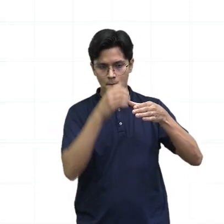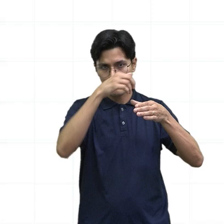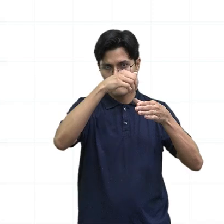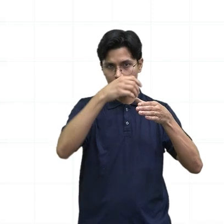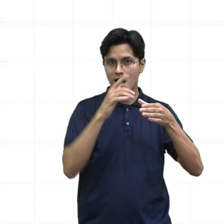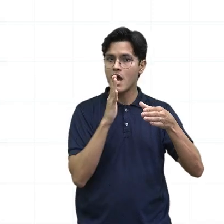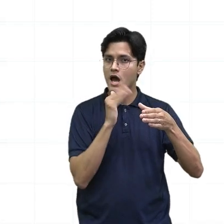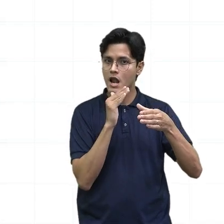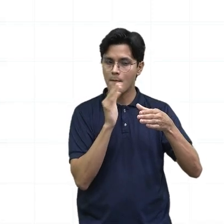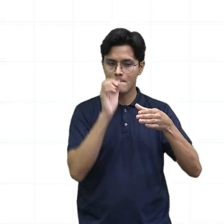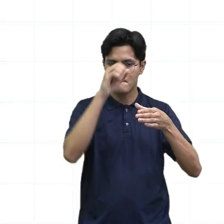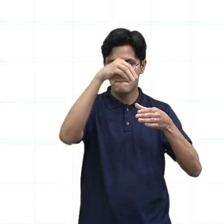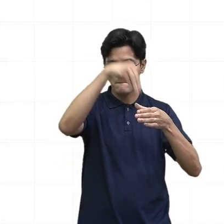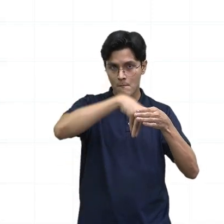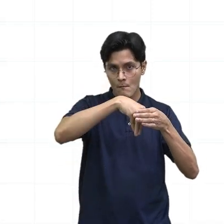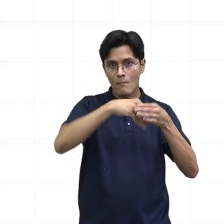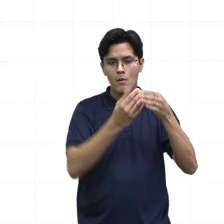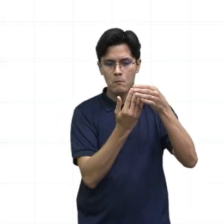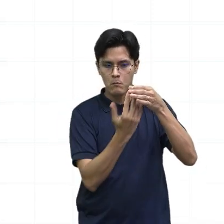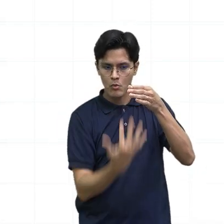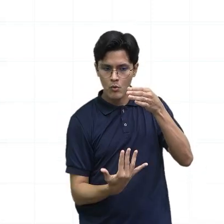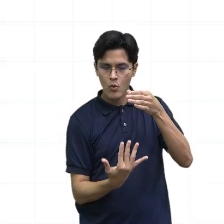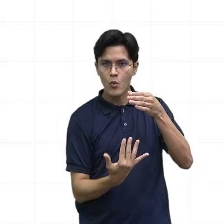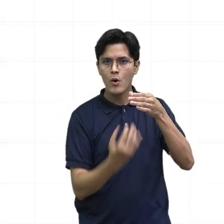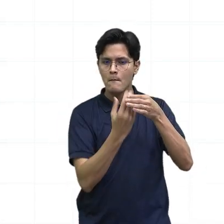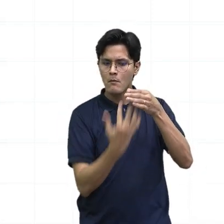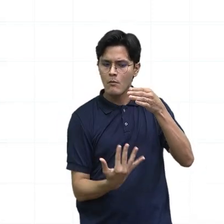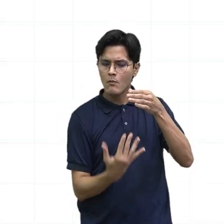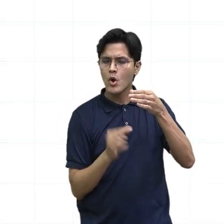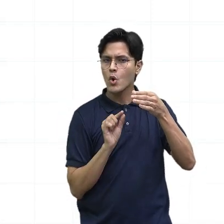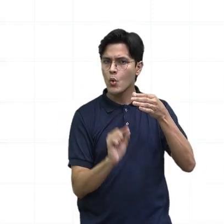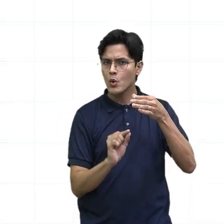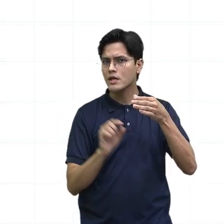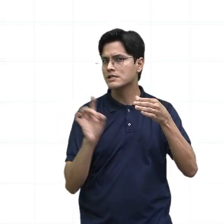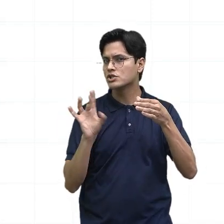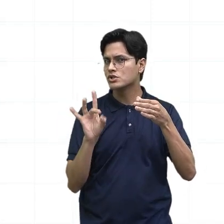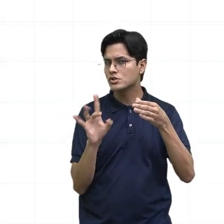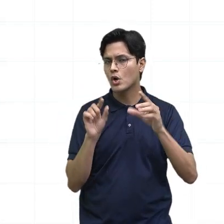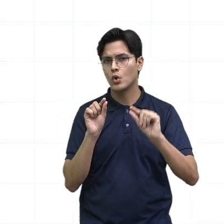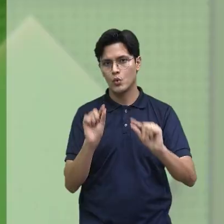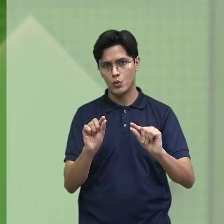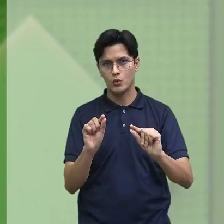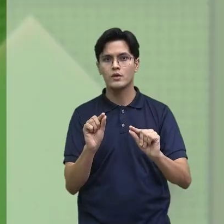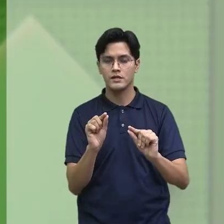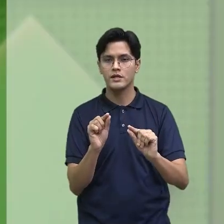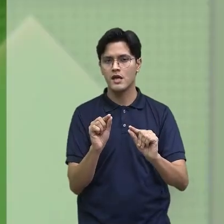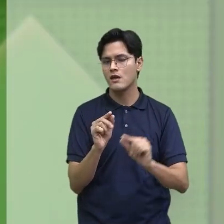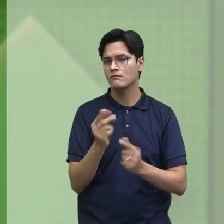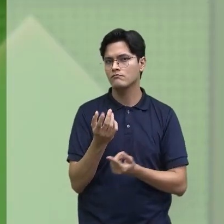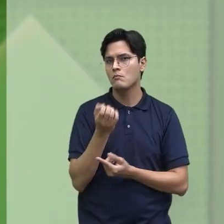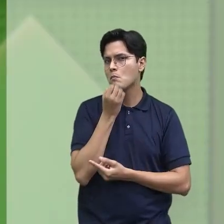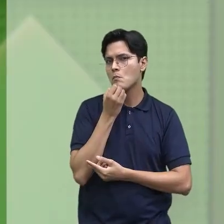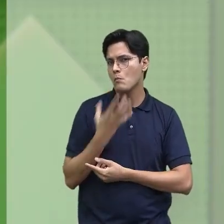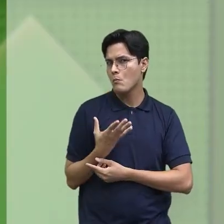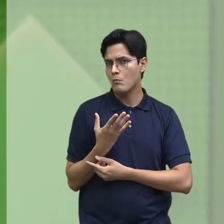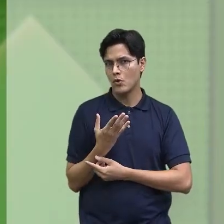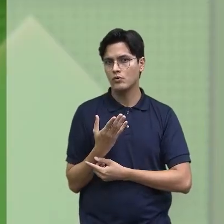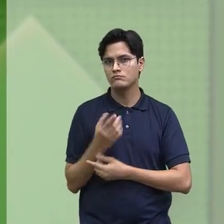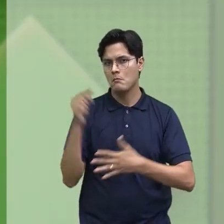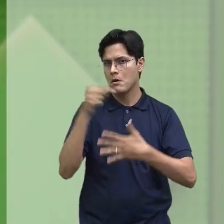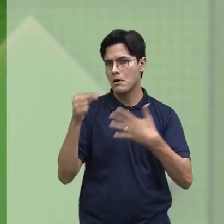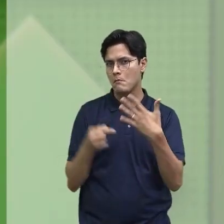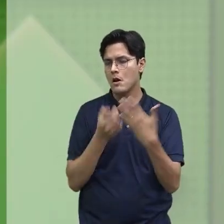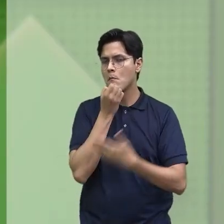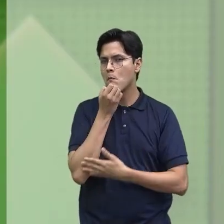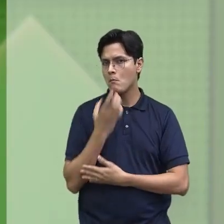fina que vai deixar passar apenas aquilo que é de interesse mesmo, né, alimentício, tá? Então,